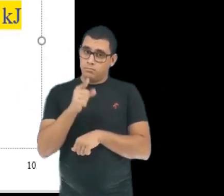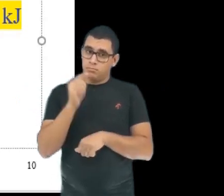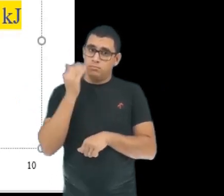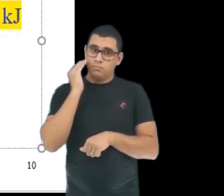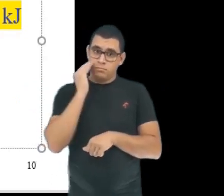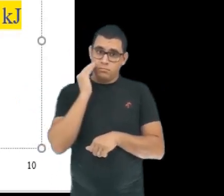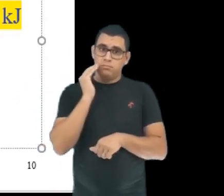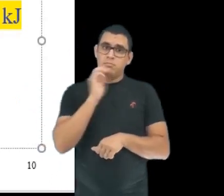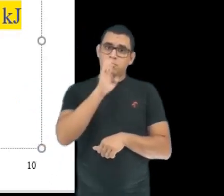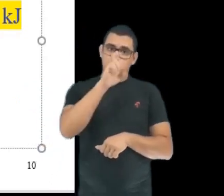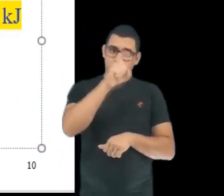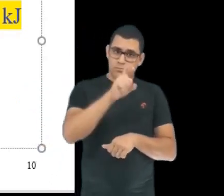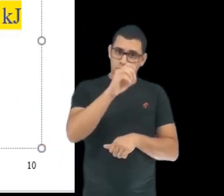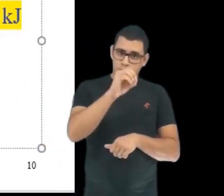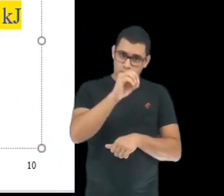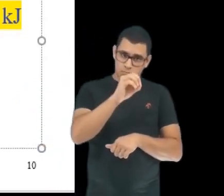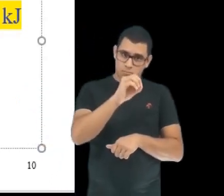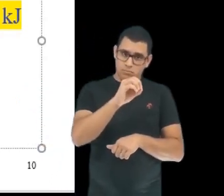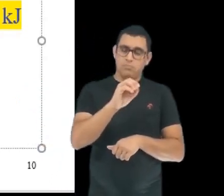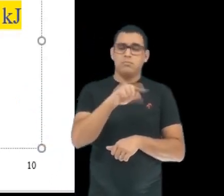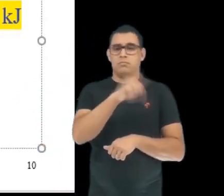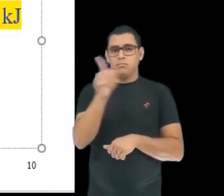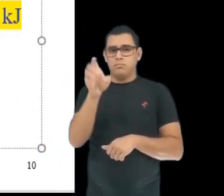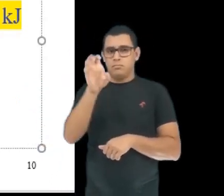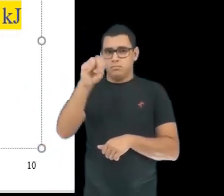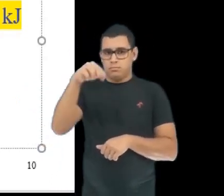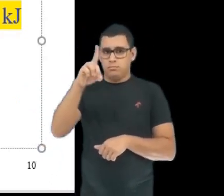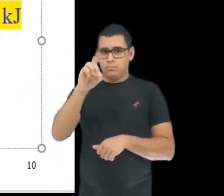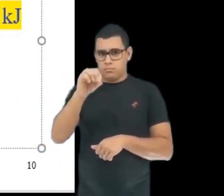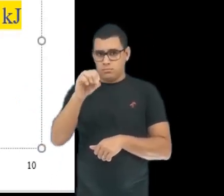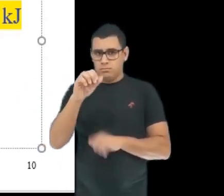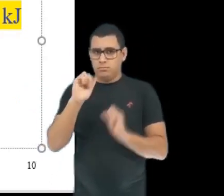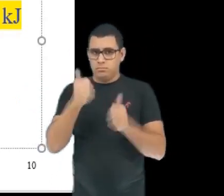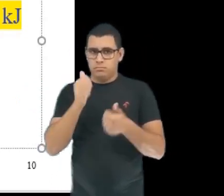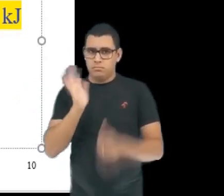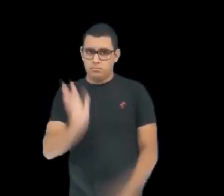E eu espero que vocês tenham realmente entendido.